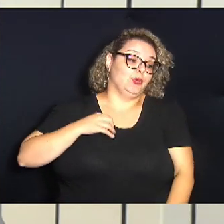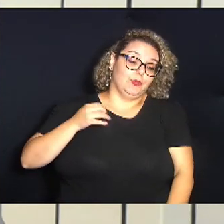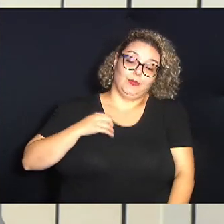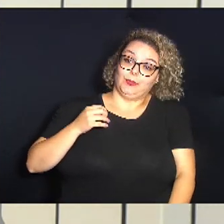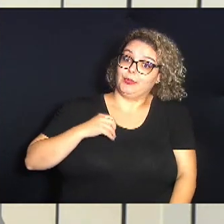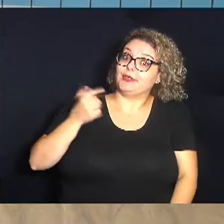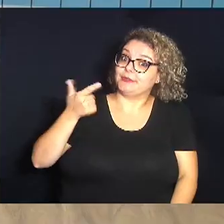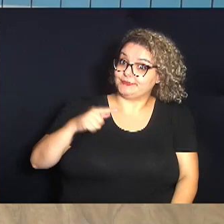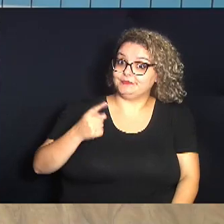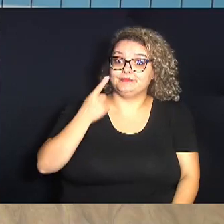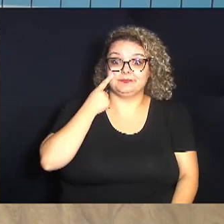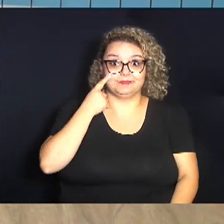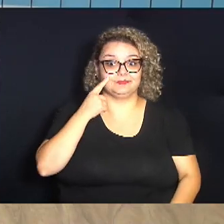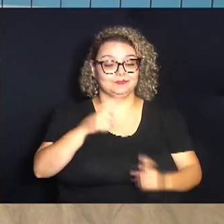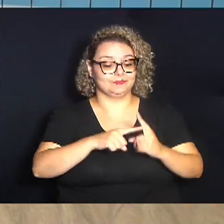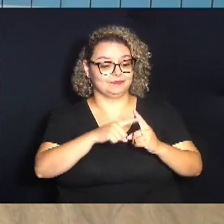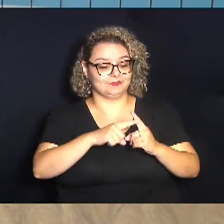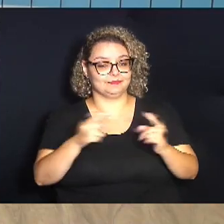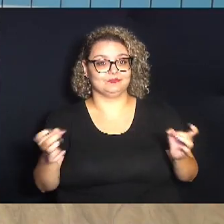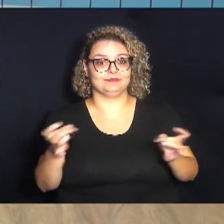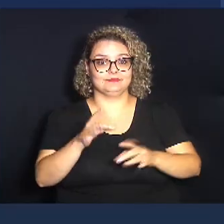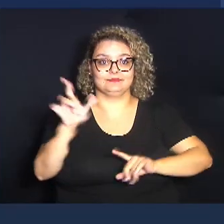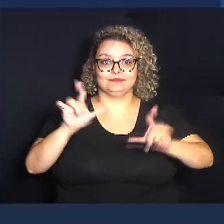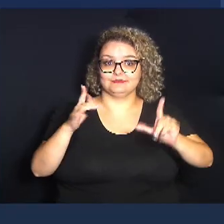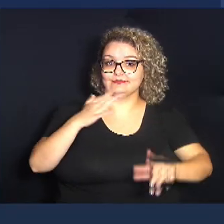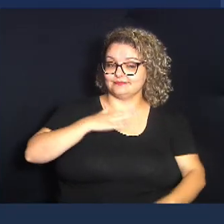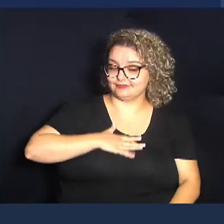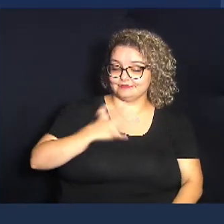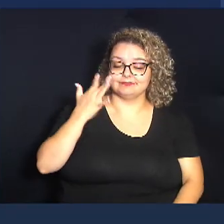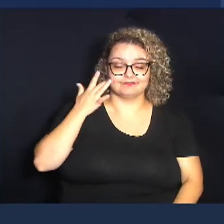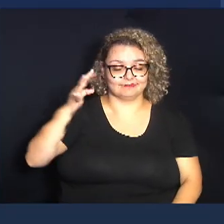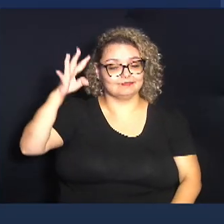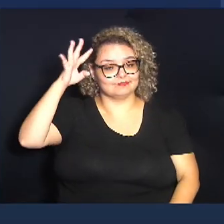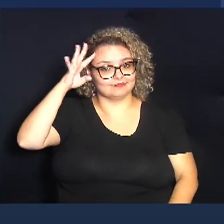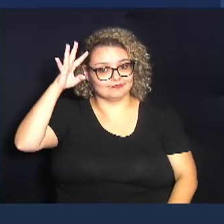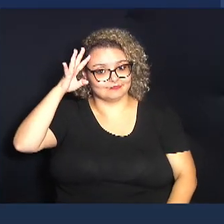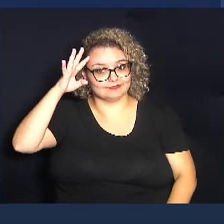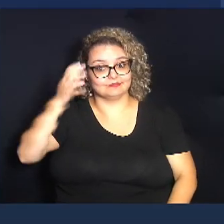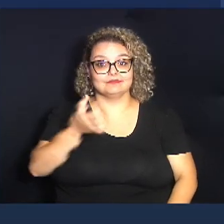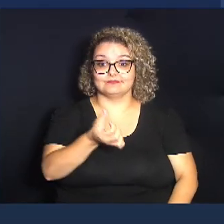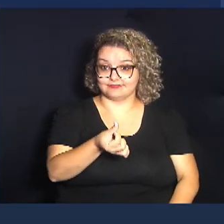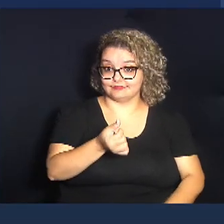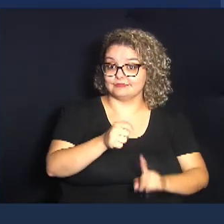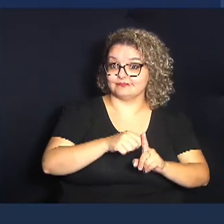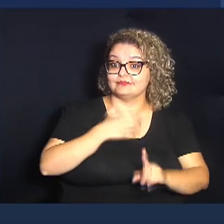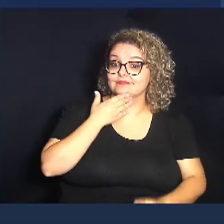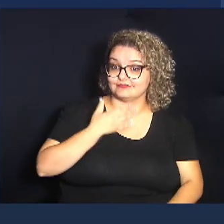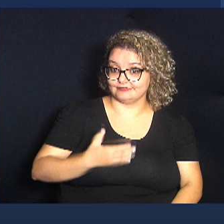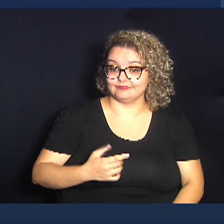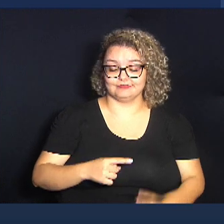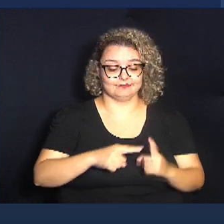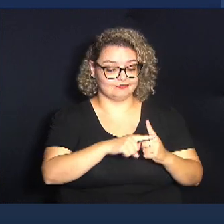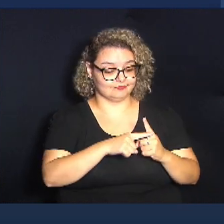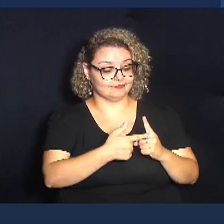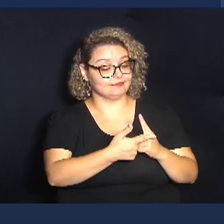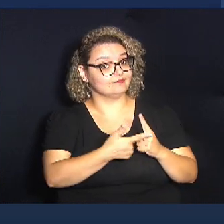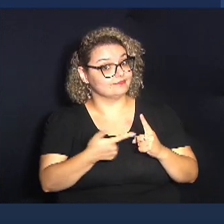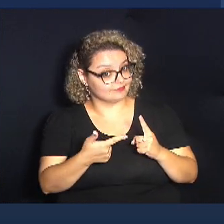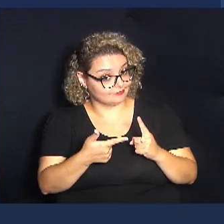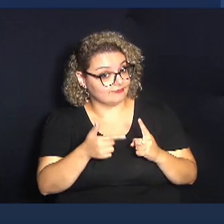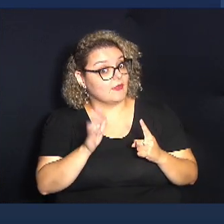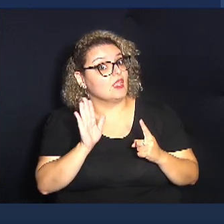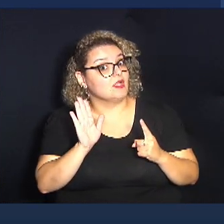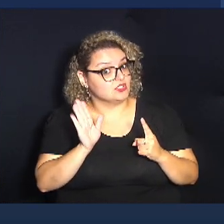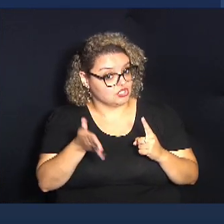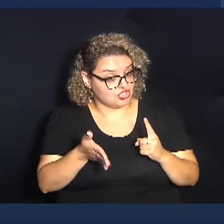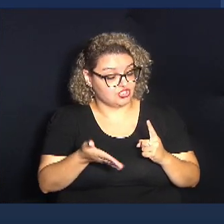Olha só, as temperaturas já estão aqui na minha tela. Para amanhã, quarta-feira, então, 6 de dezembro, mínima de 22 graus, já é